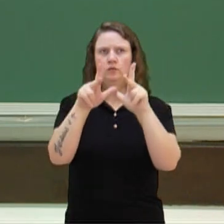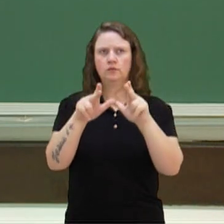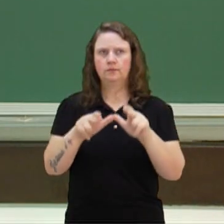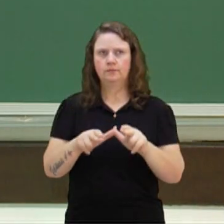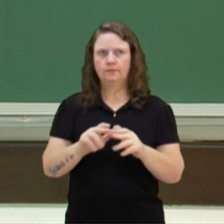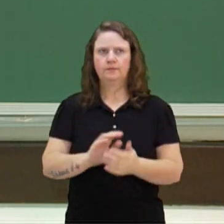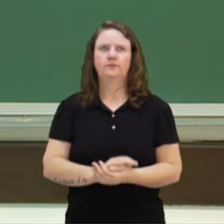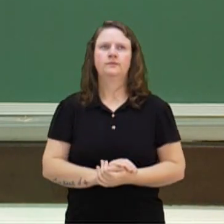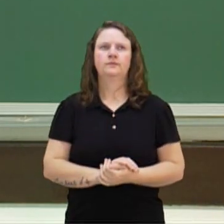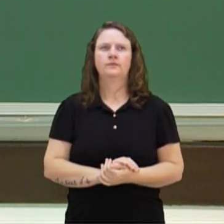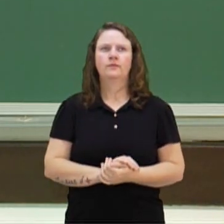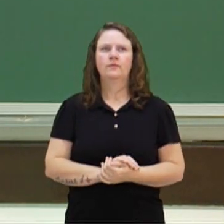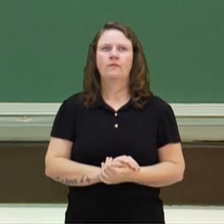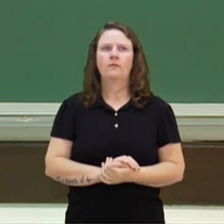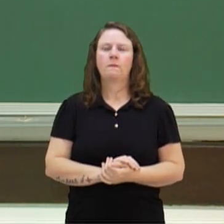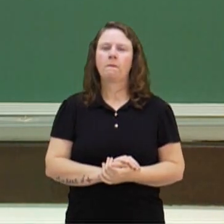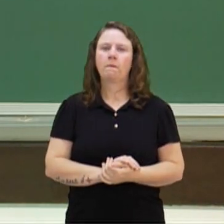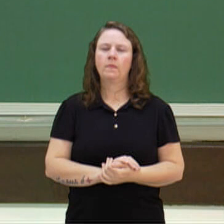bem?